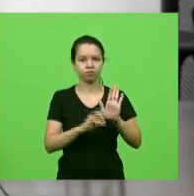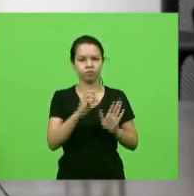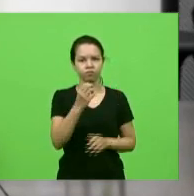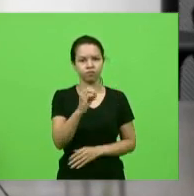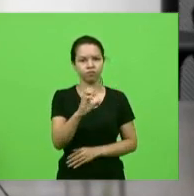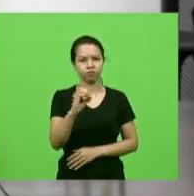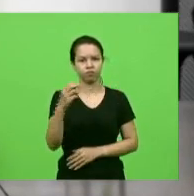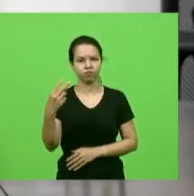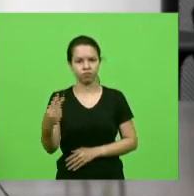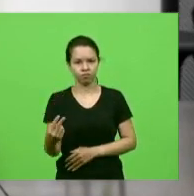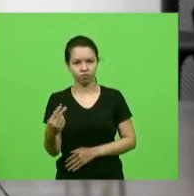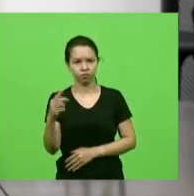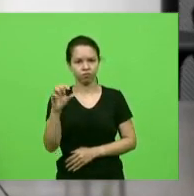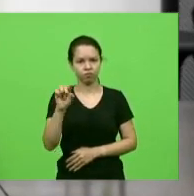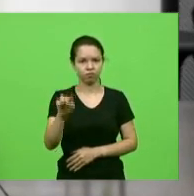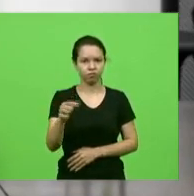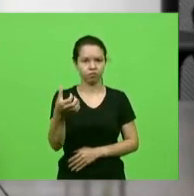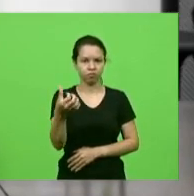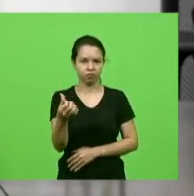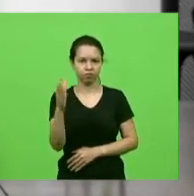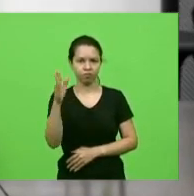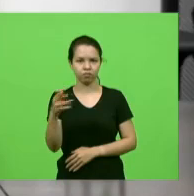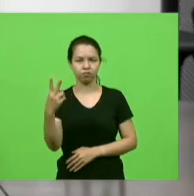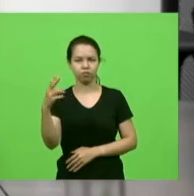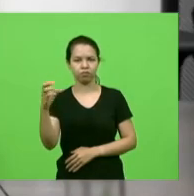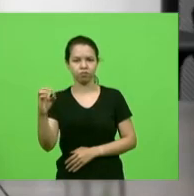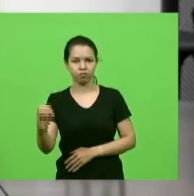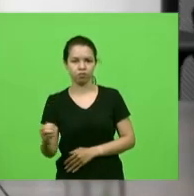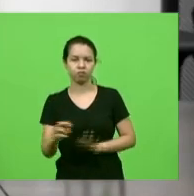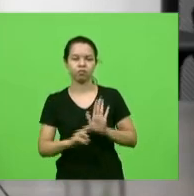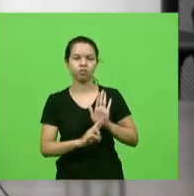002.6/2020, em que é representado o